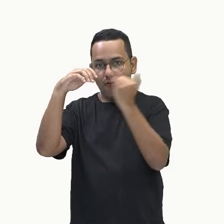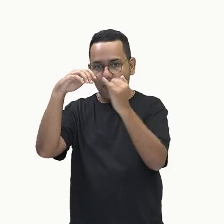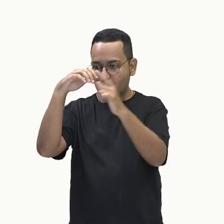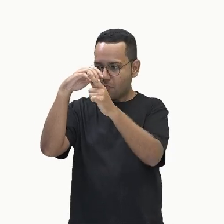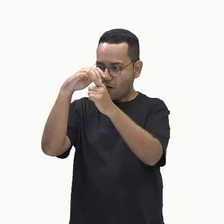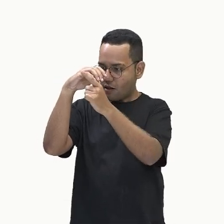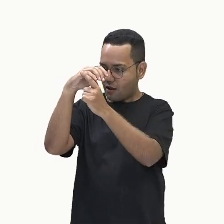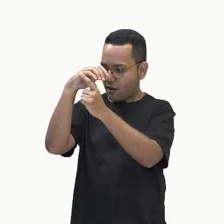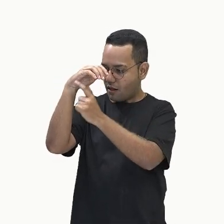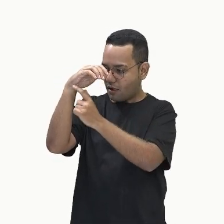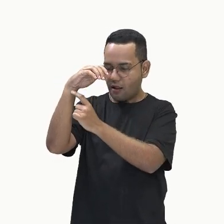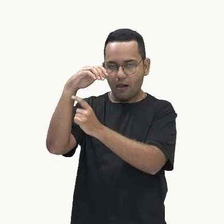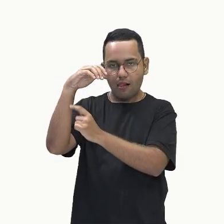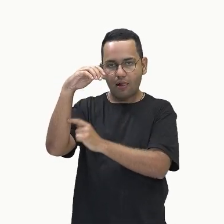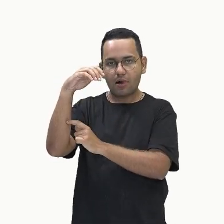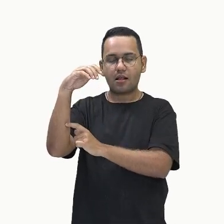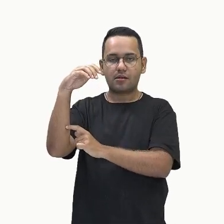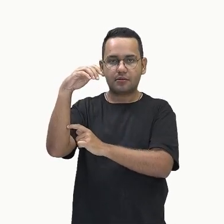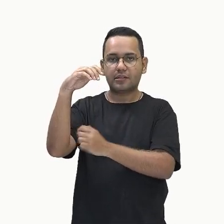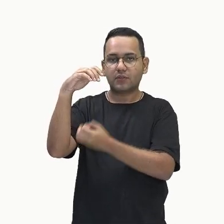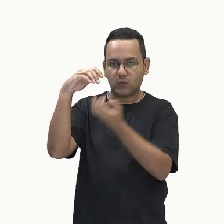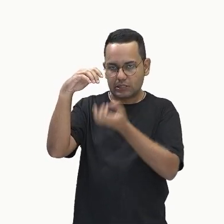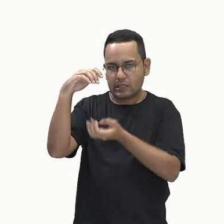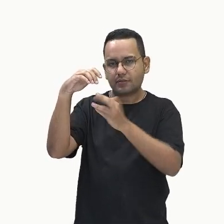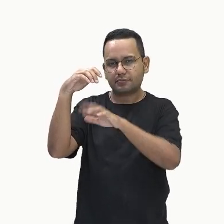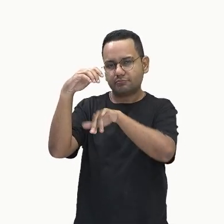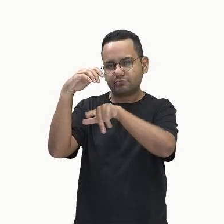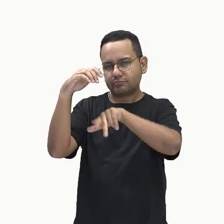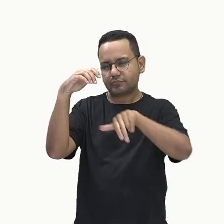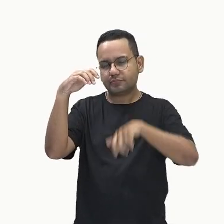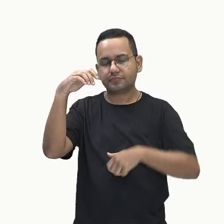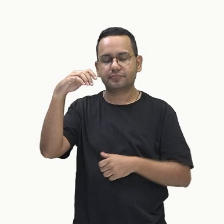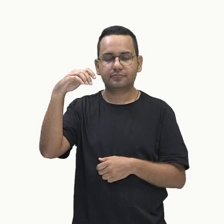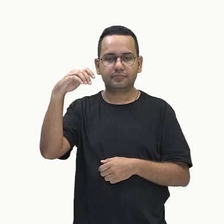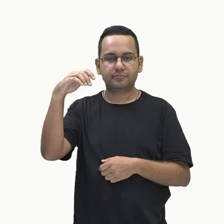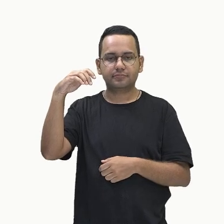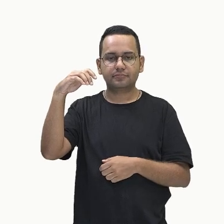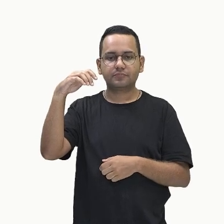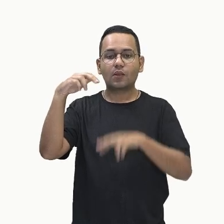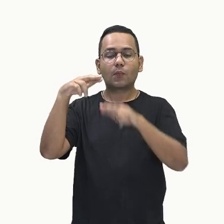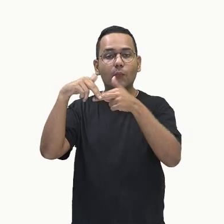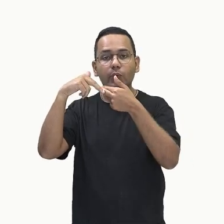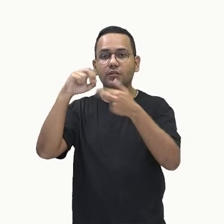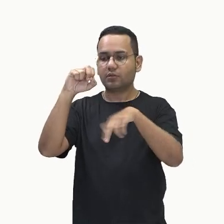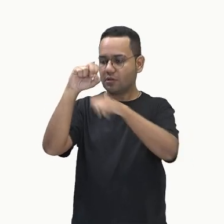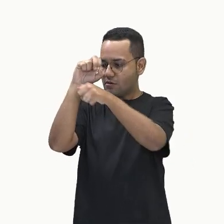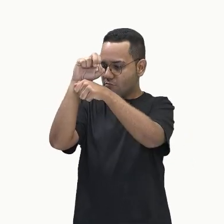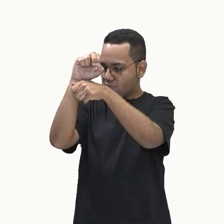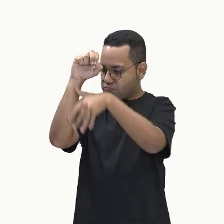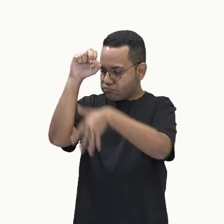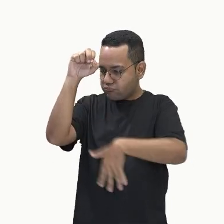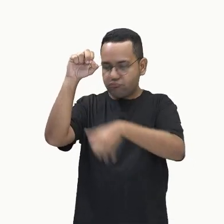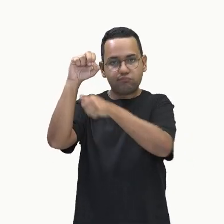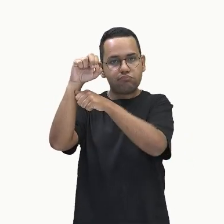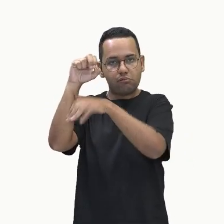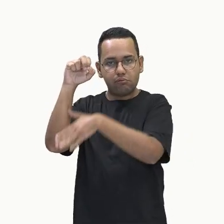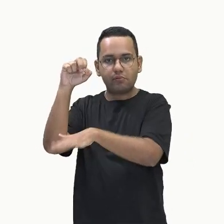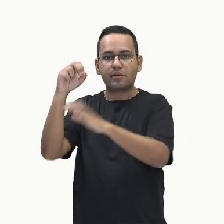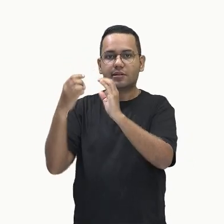pelo nosso cerebelo, certo? Então, é a ramificação das nossas